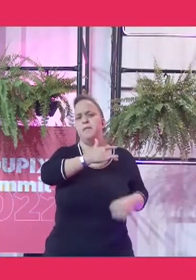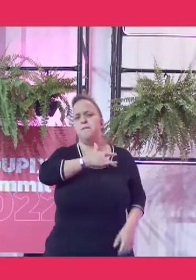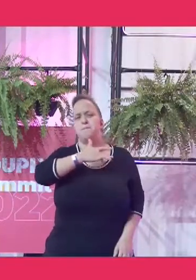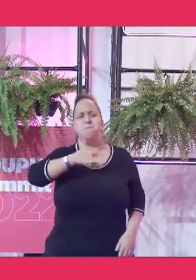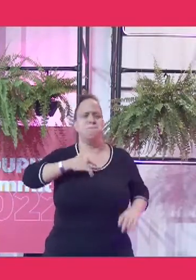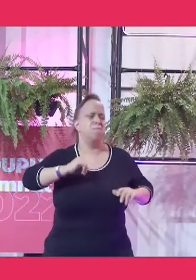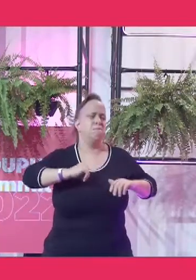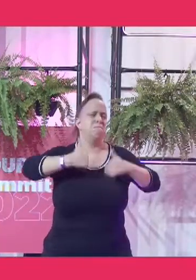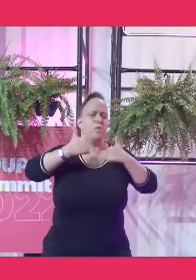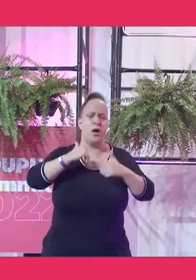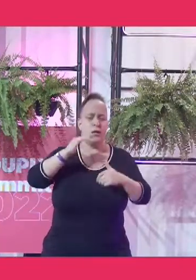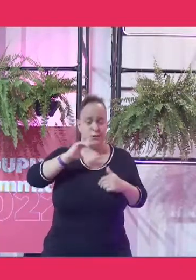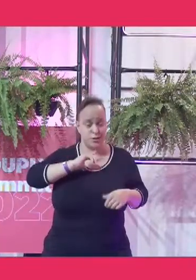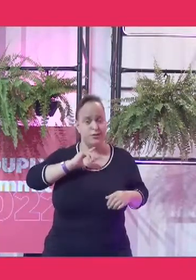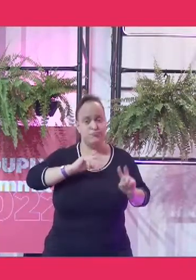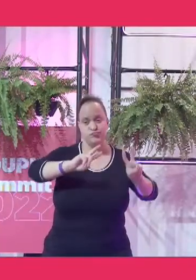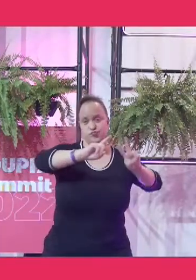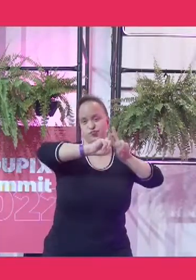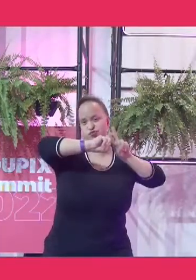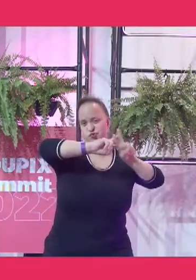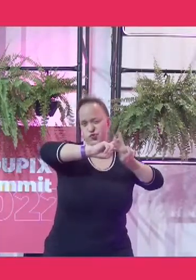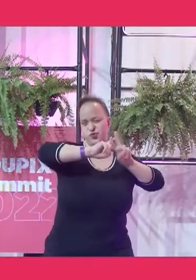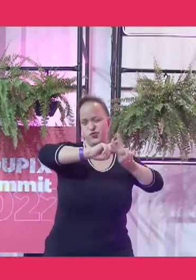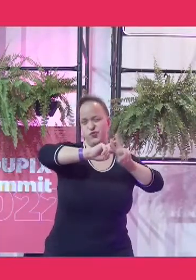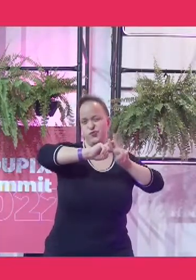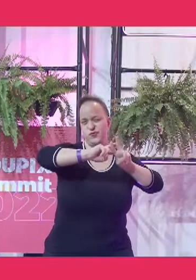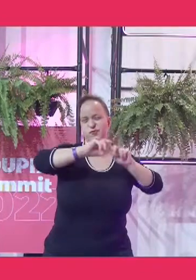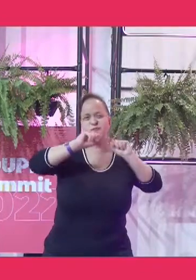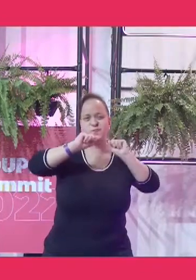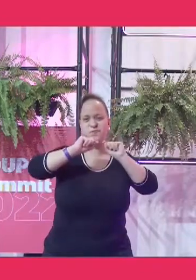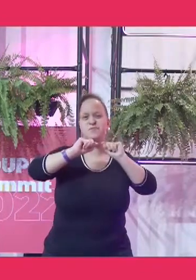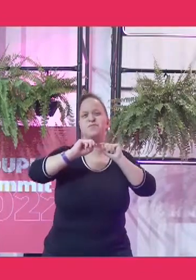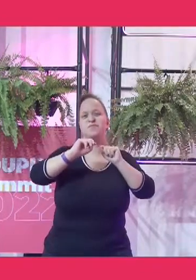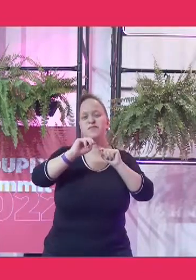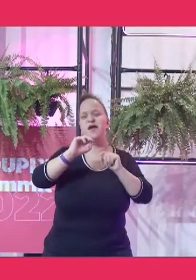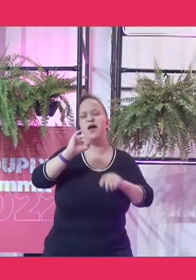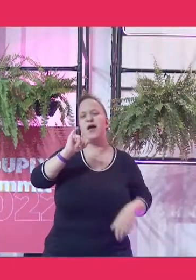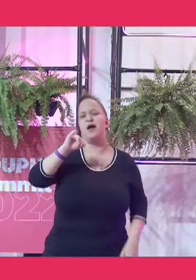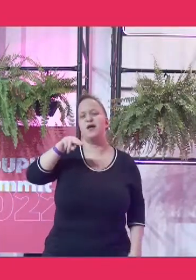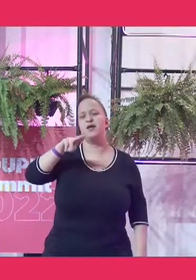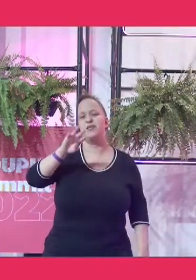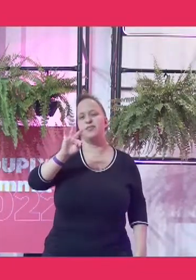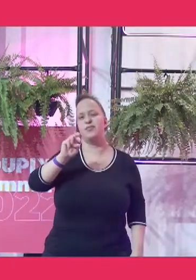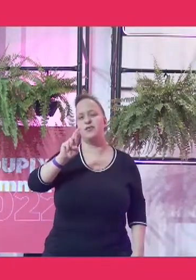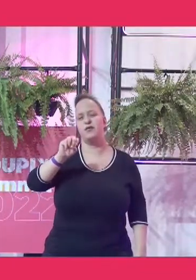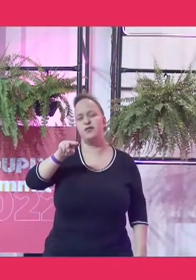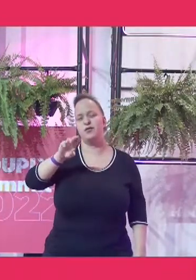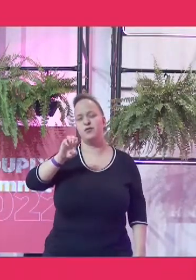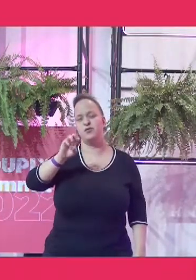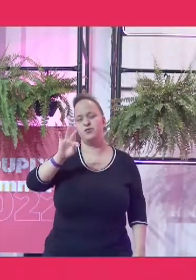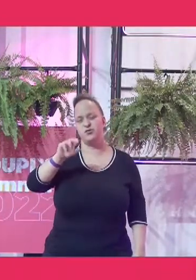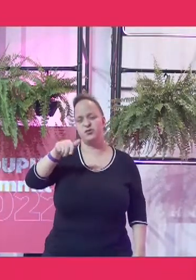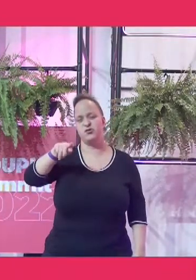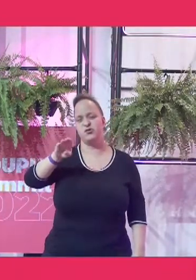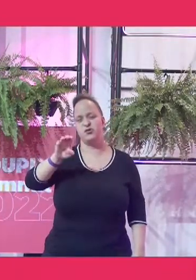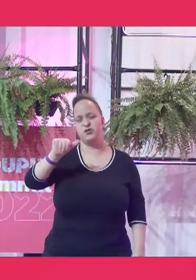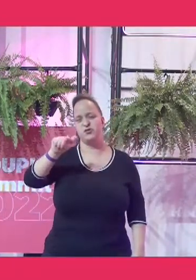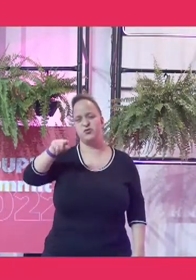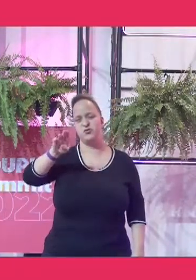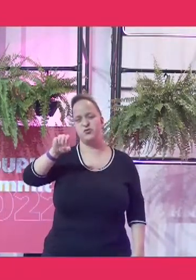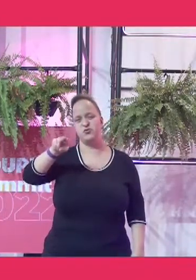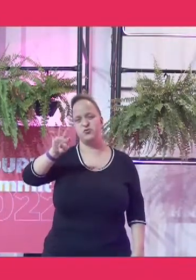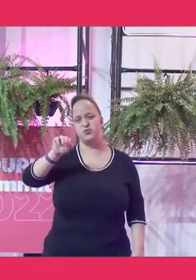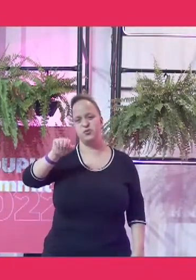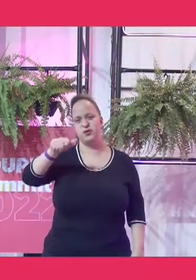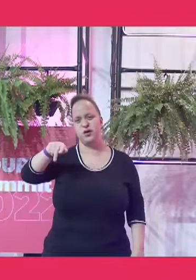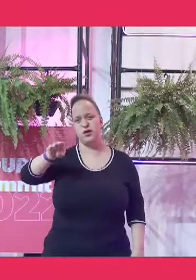tem uma busca, uma hashtag, uma tagline que chama a internet que a gente quer. Que eu gosto muito, né? Porque sempre eu fico pensando, qual que é a internet que a